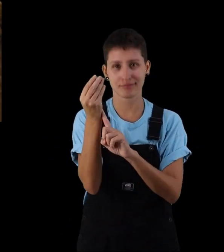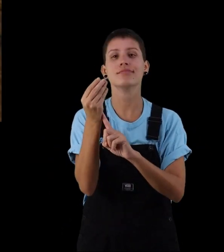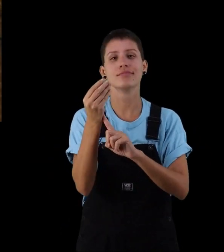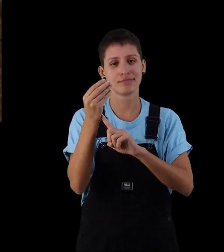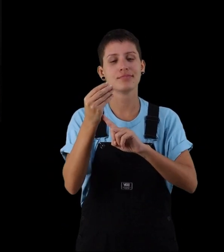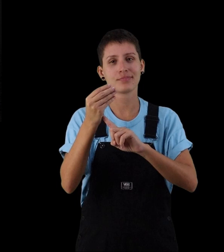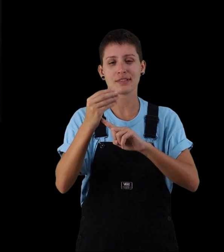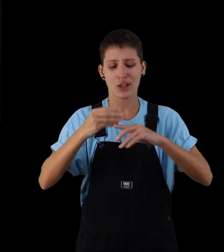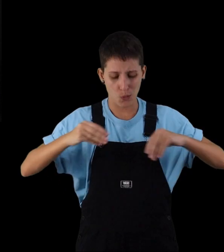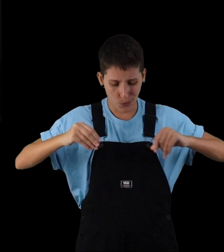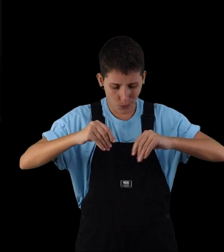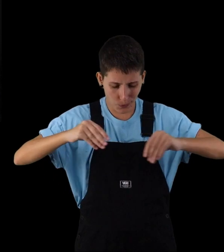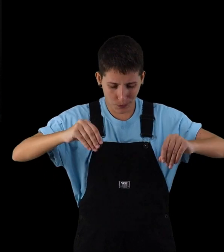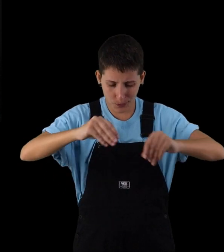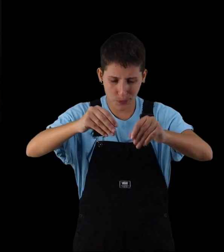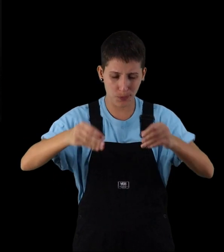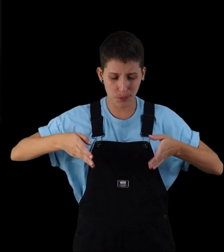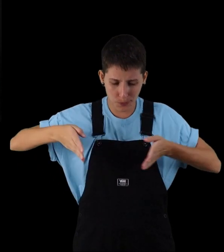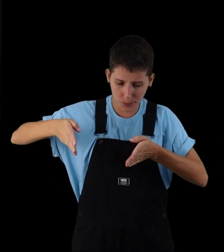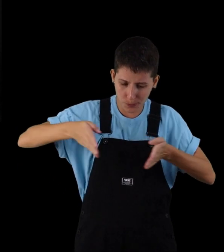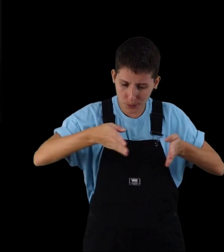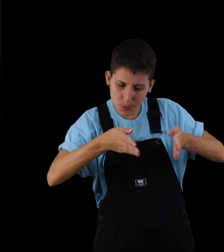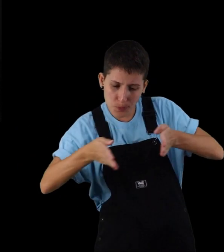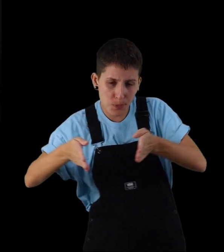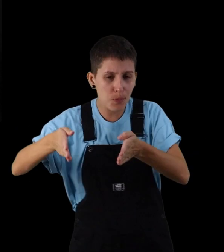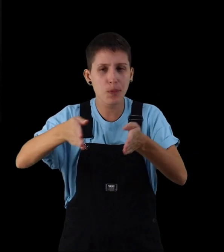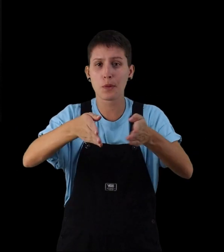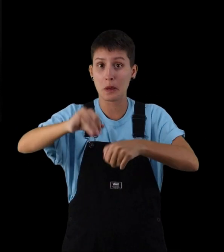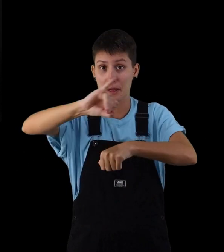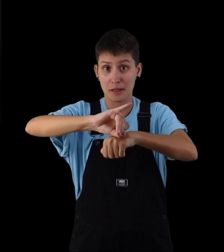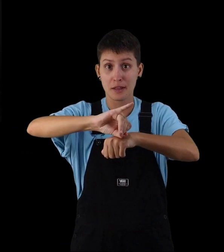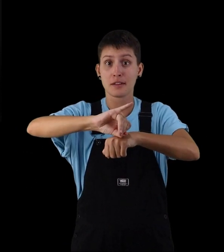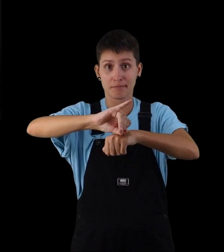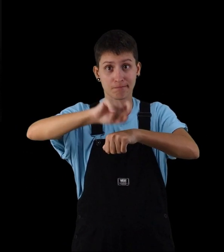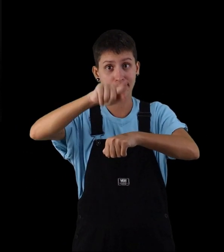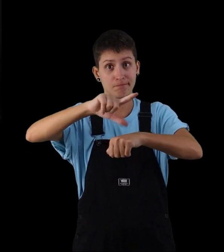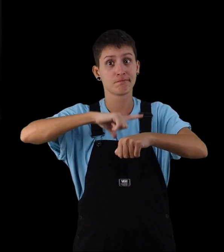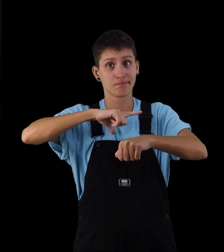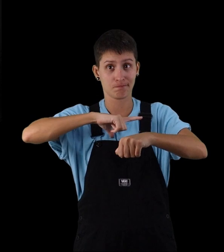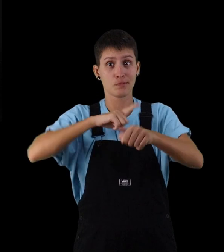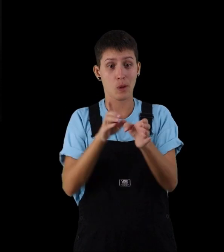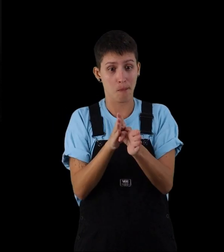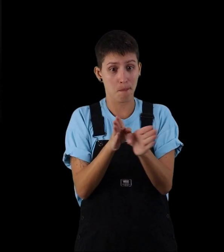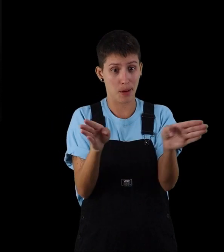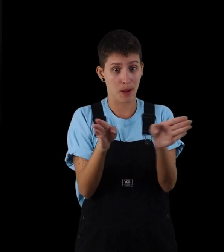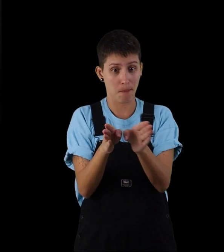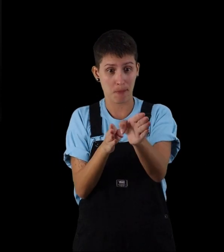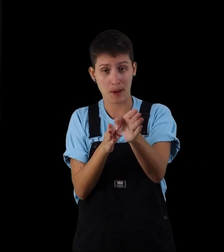tecido. As ruas eram de barro. Só a rua principal do centro, onde estava a prefeitura, era